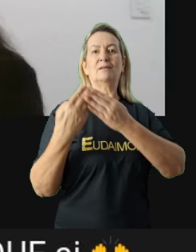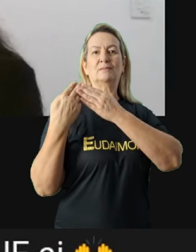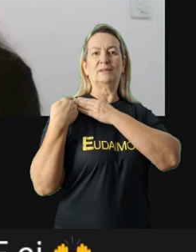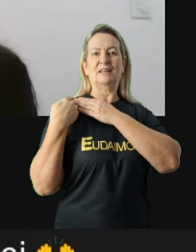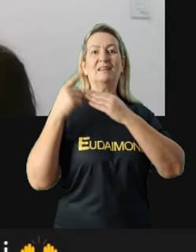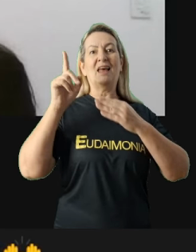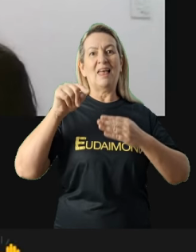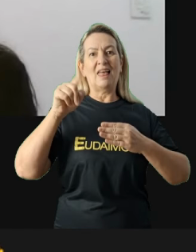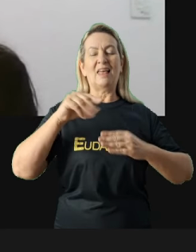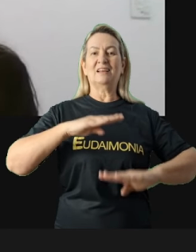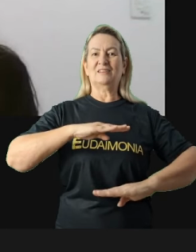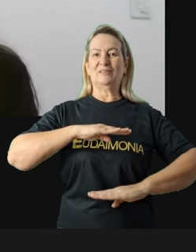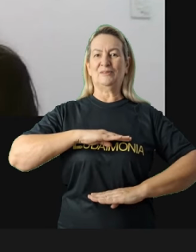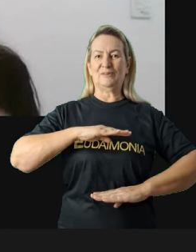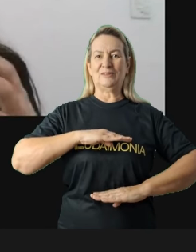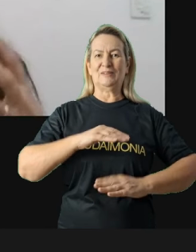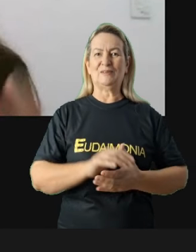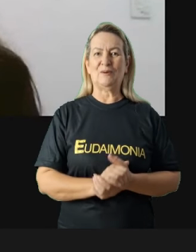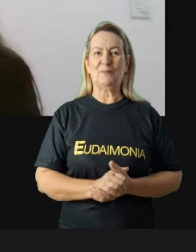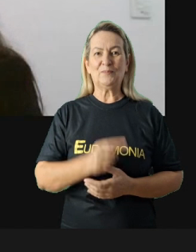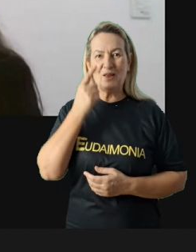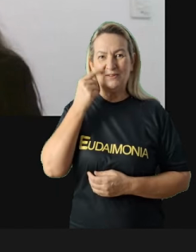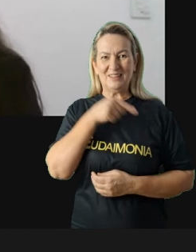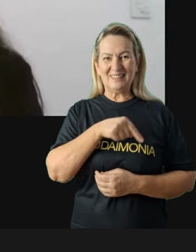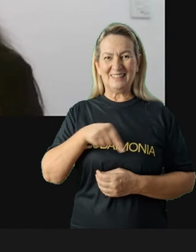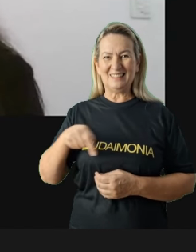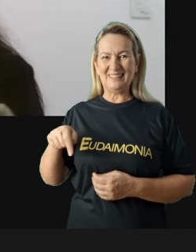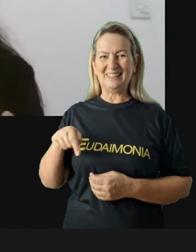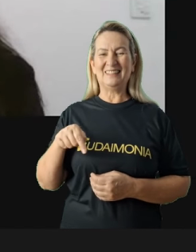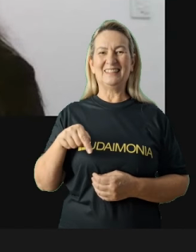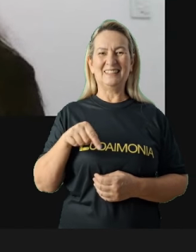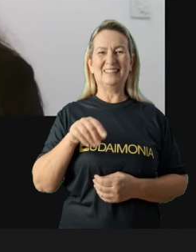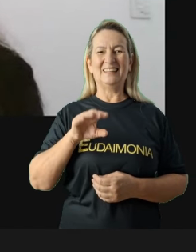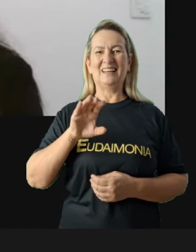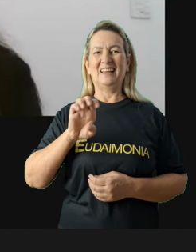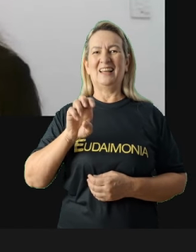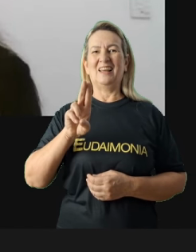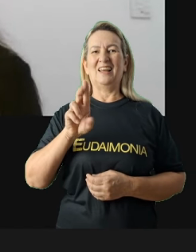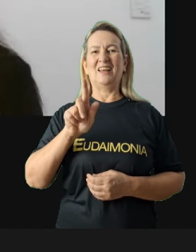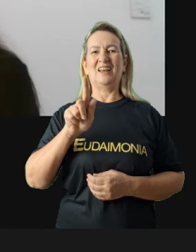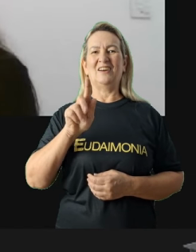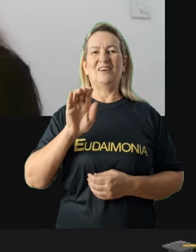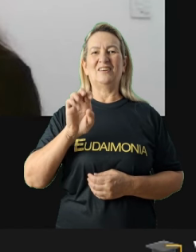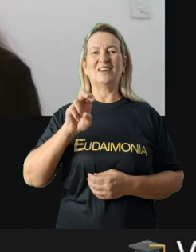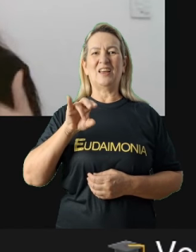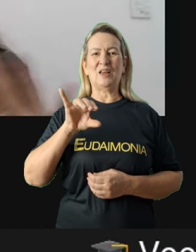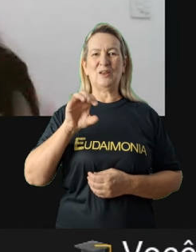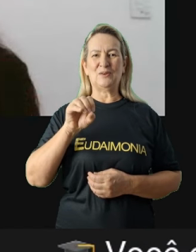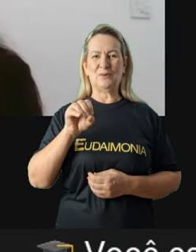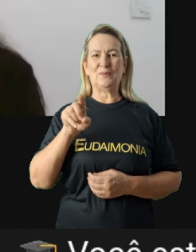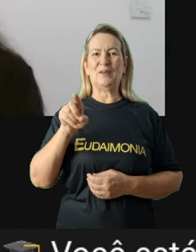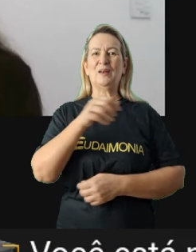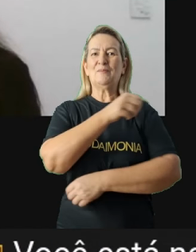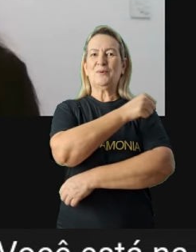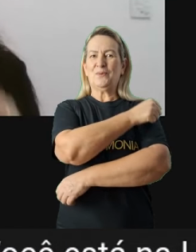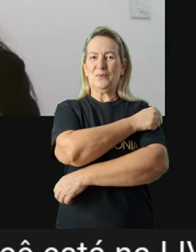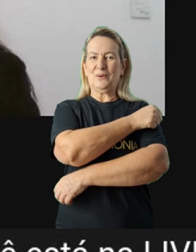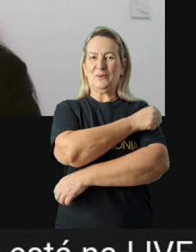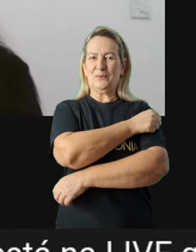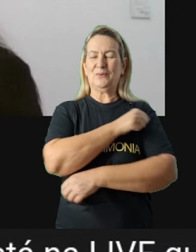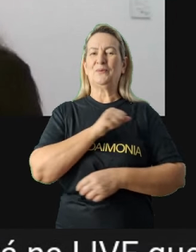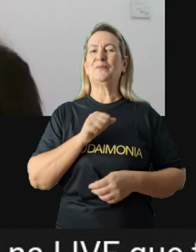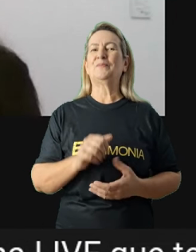nas organizações. Então, essa é a situação. Eu acabei de ver que o Eugênio colocou aqui uma provocação, né? Que ele é meu aluno, eu sei, meu